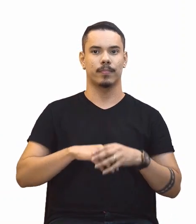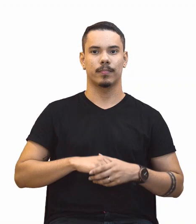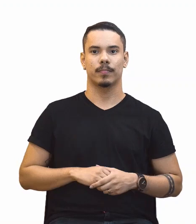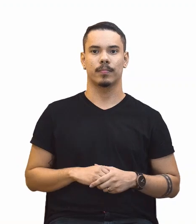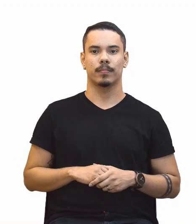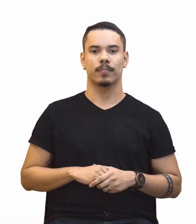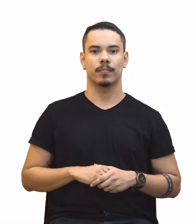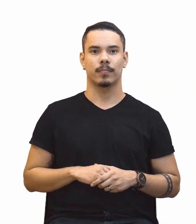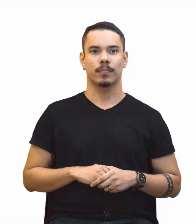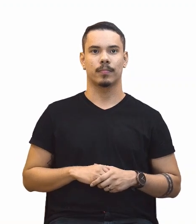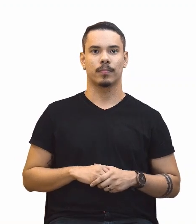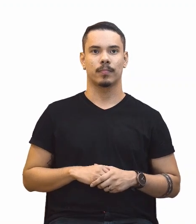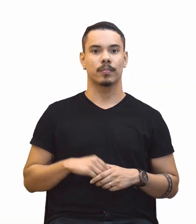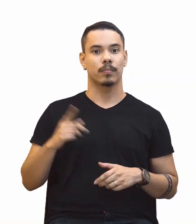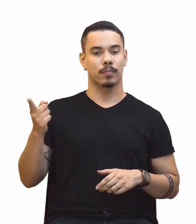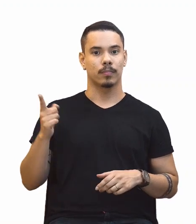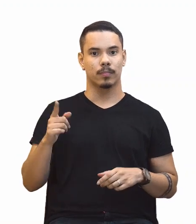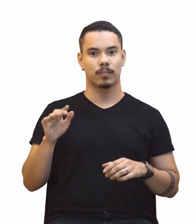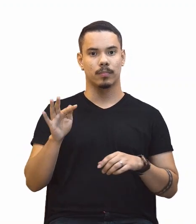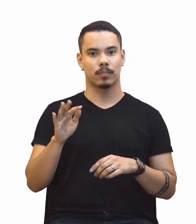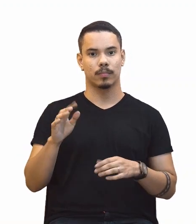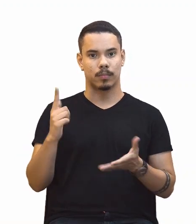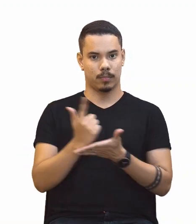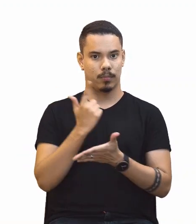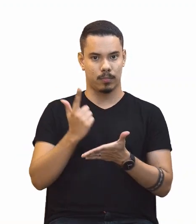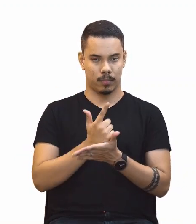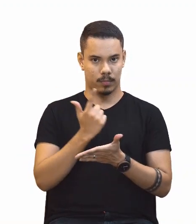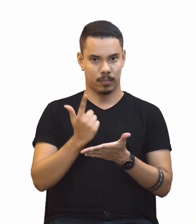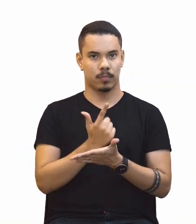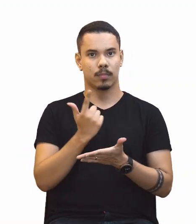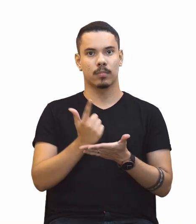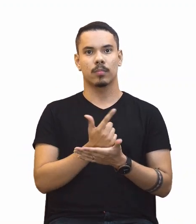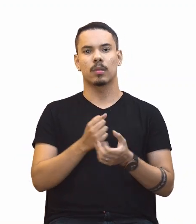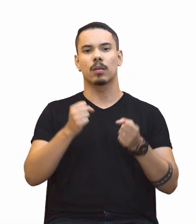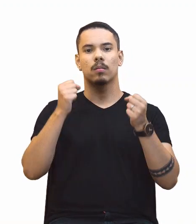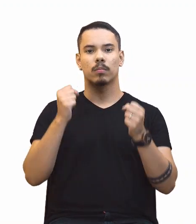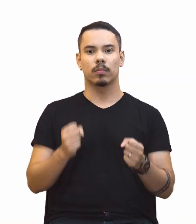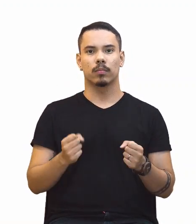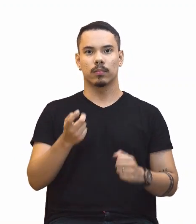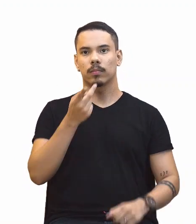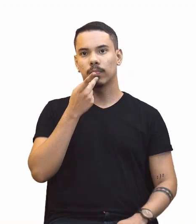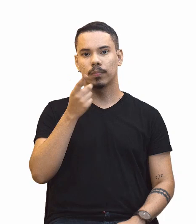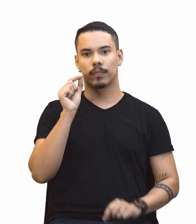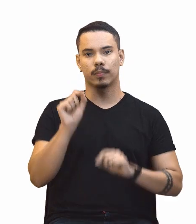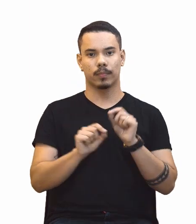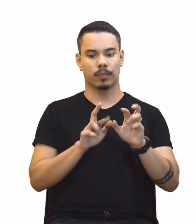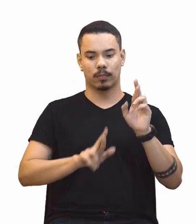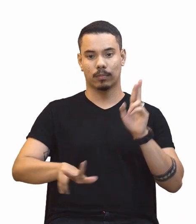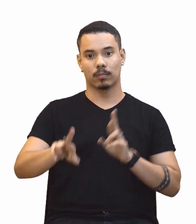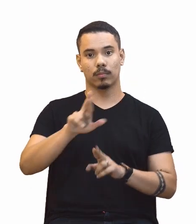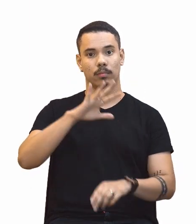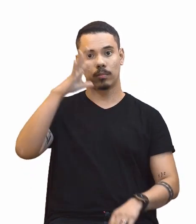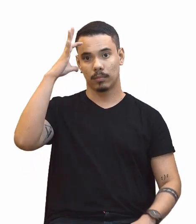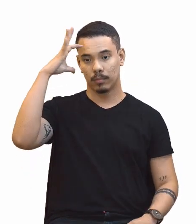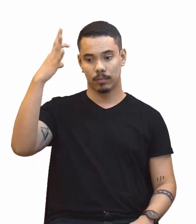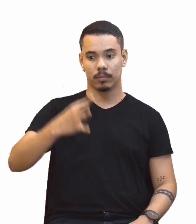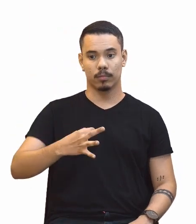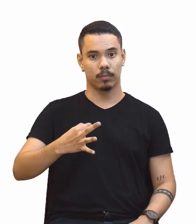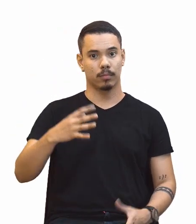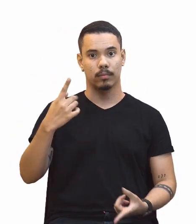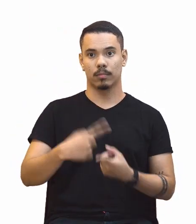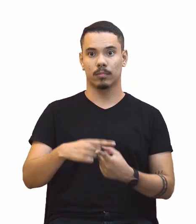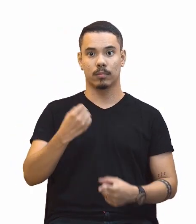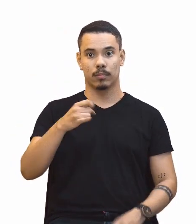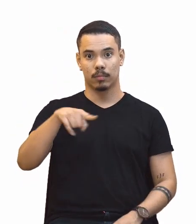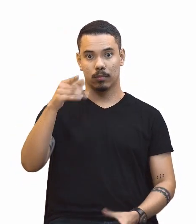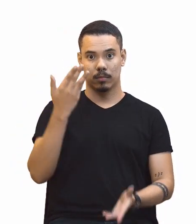A alegoria da caverna de Platão, ela pode receber diferentes leituras. Quando vocês forem estudar